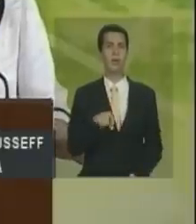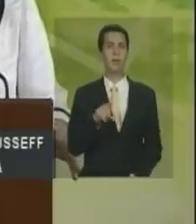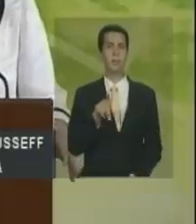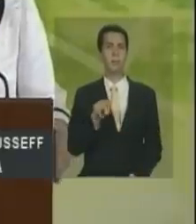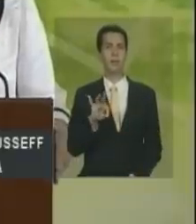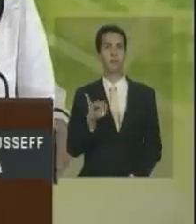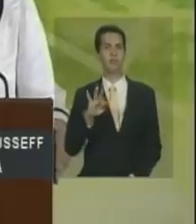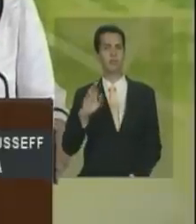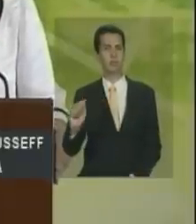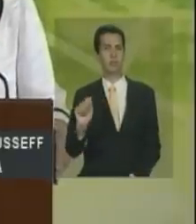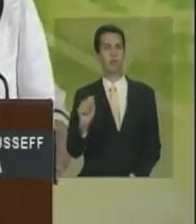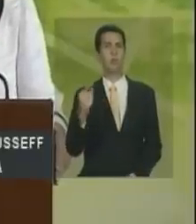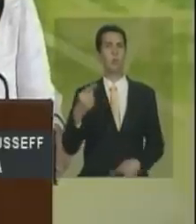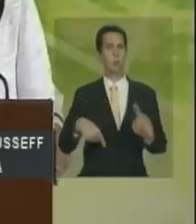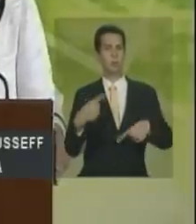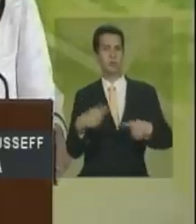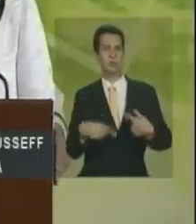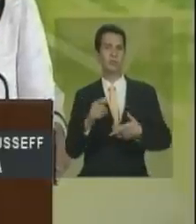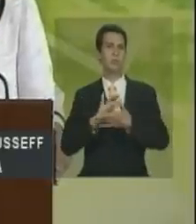predatórias e desleais.